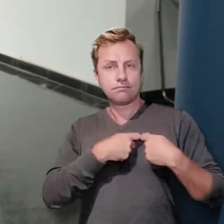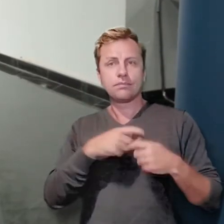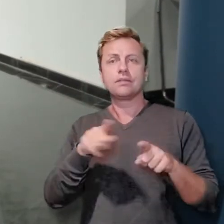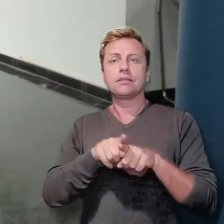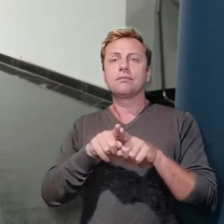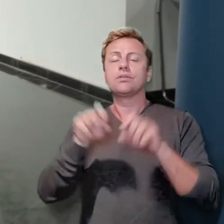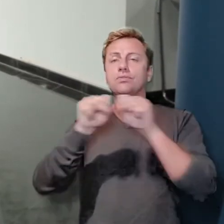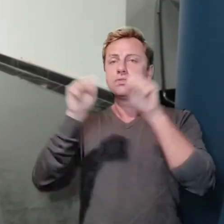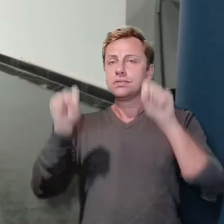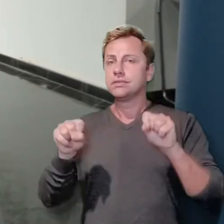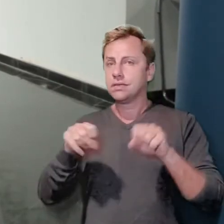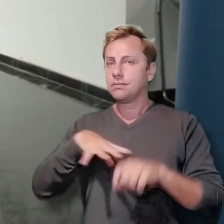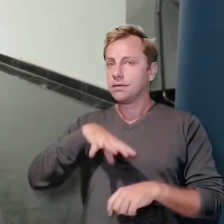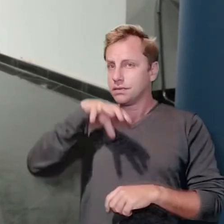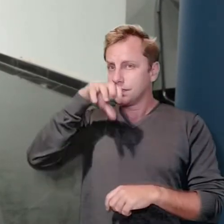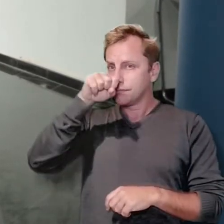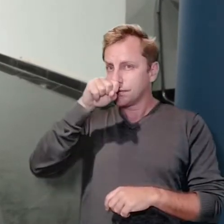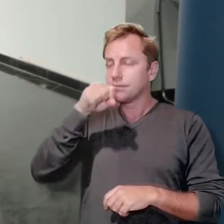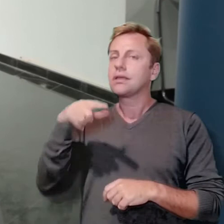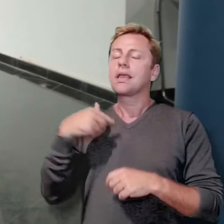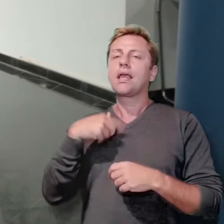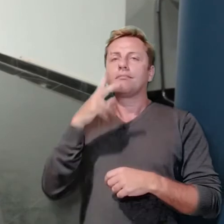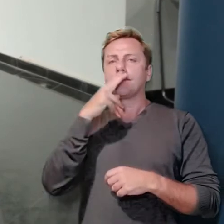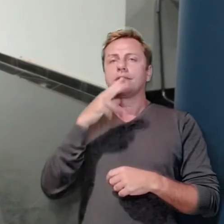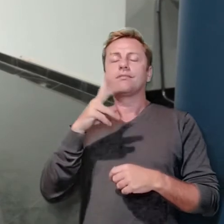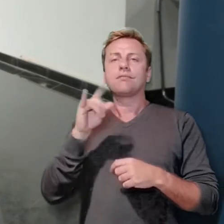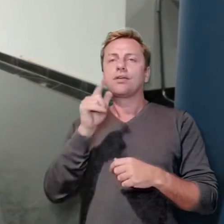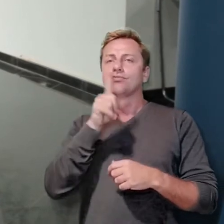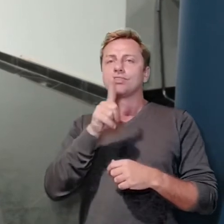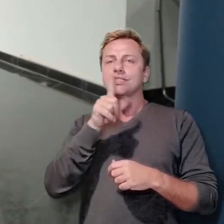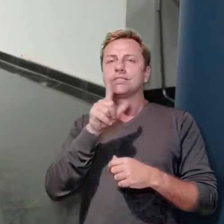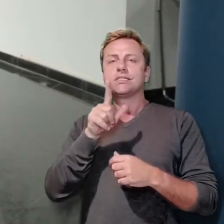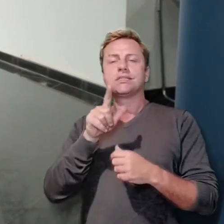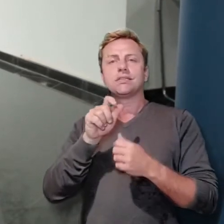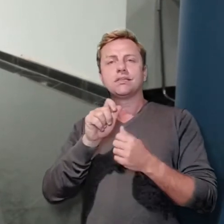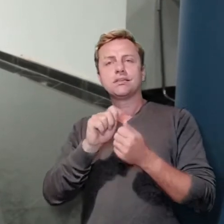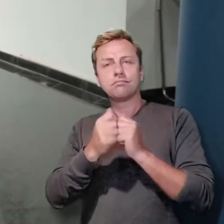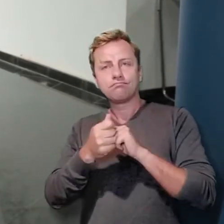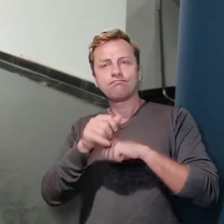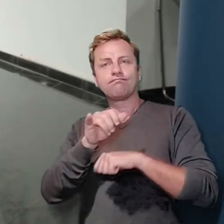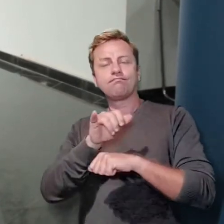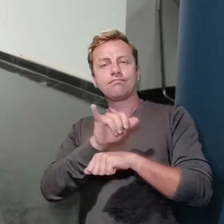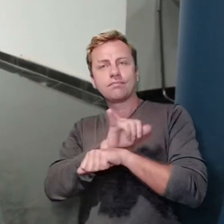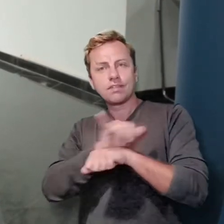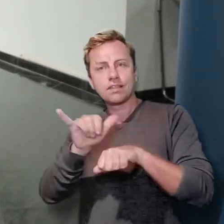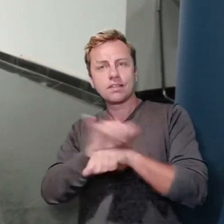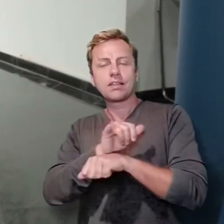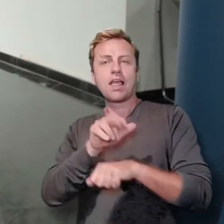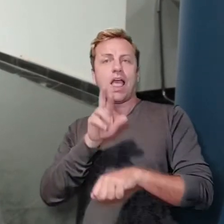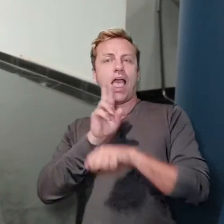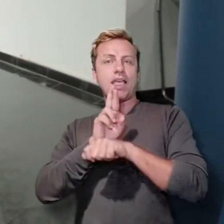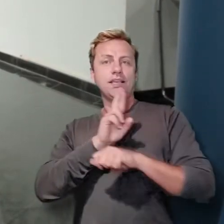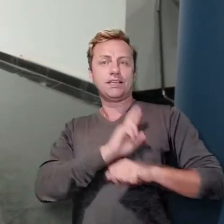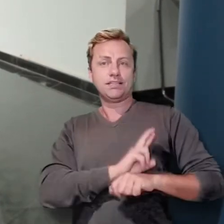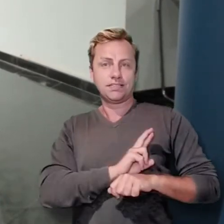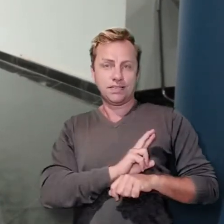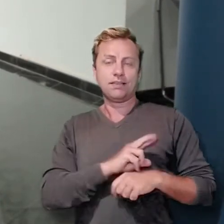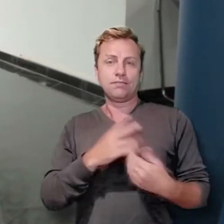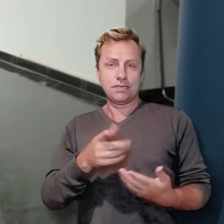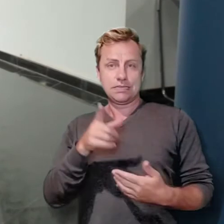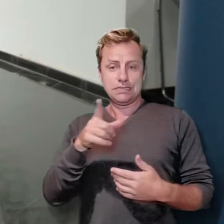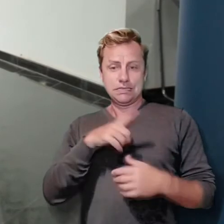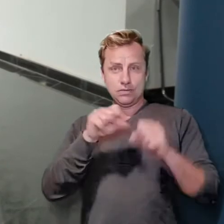seu sistema respiratório, para que ele possa sempre adaptar a sua reserva. Quando você tem um